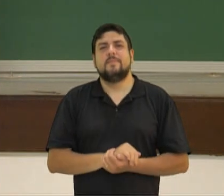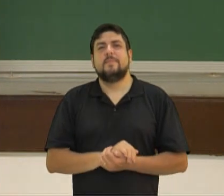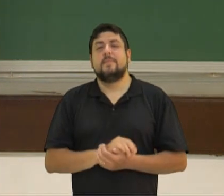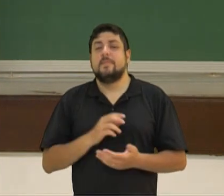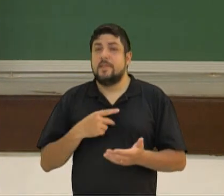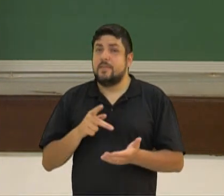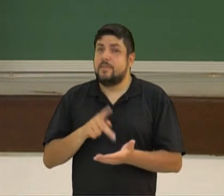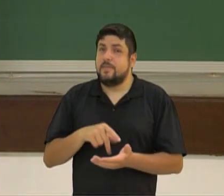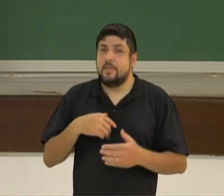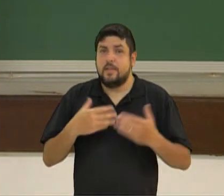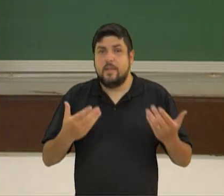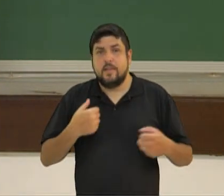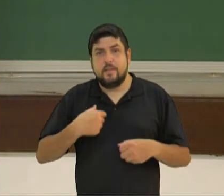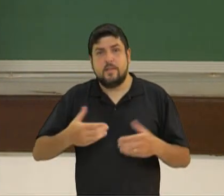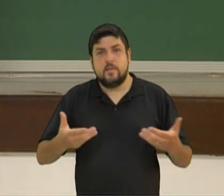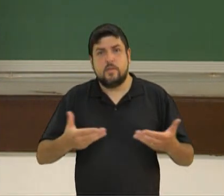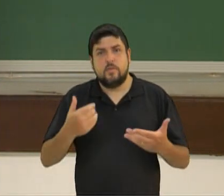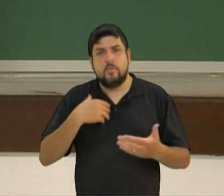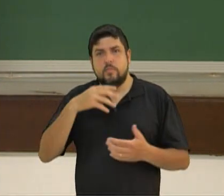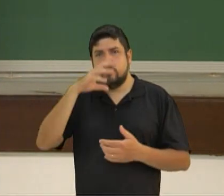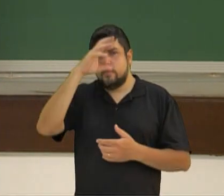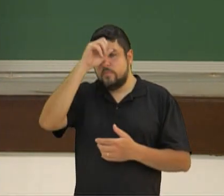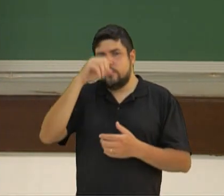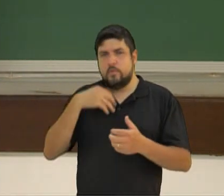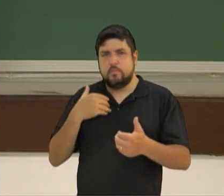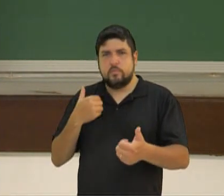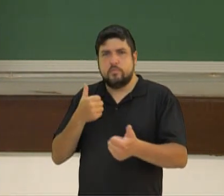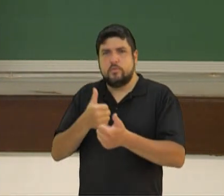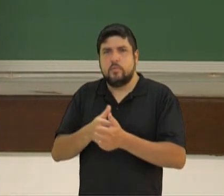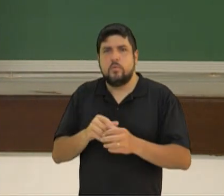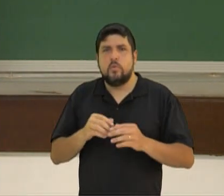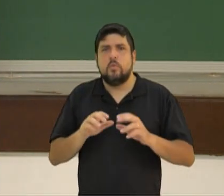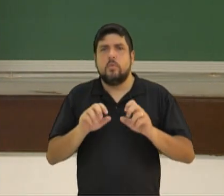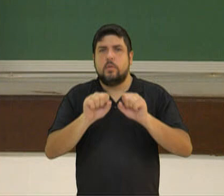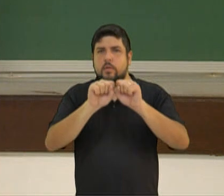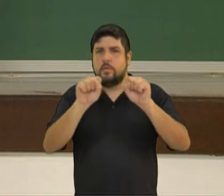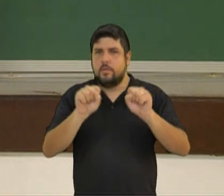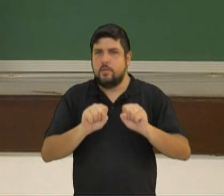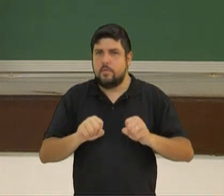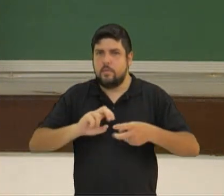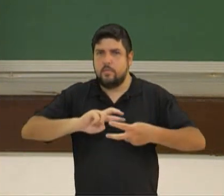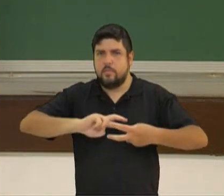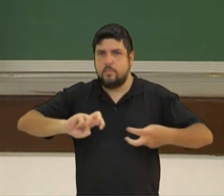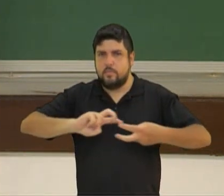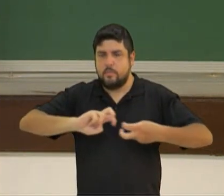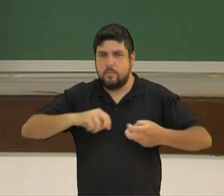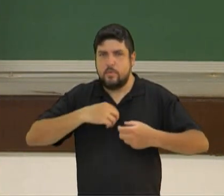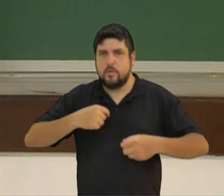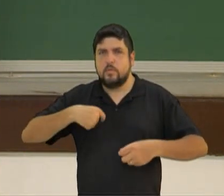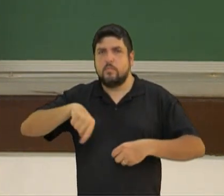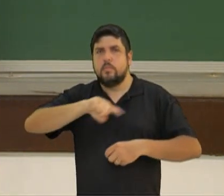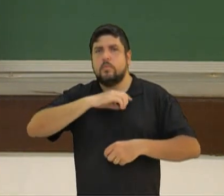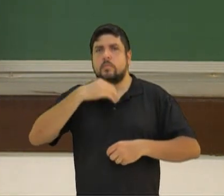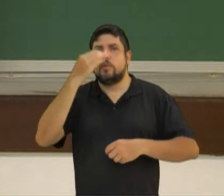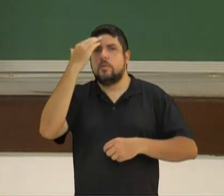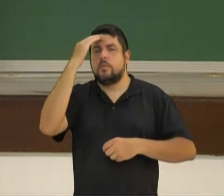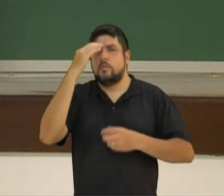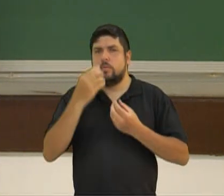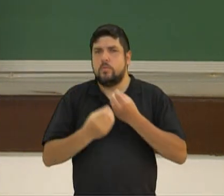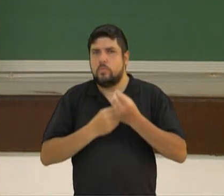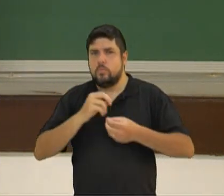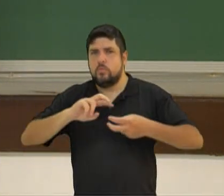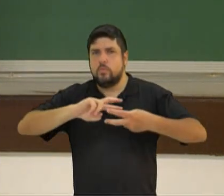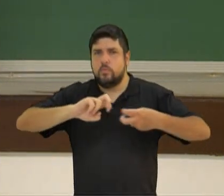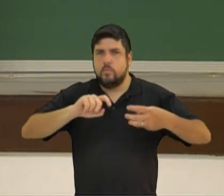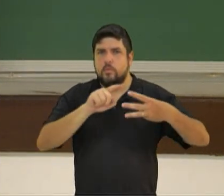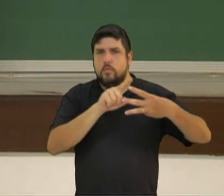verdade. Então, hoje nós finalizamos o nosso sistema muscular. Entendemos a classificação dos músculos em 3